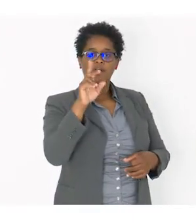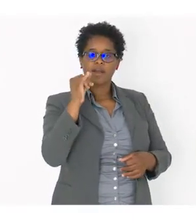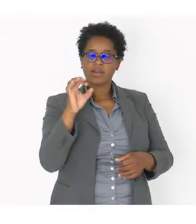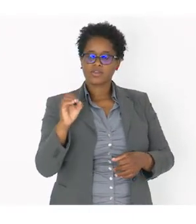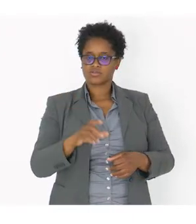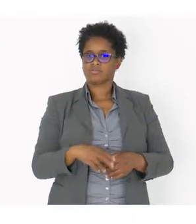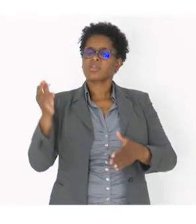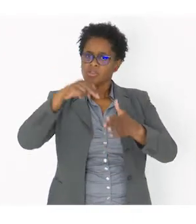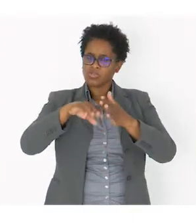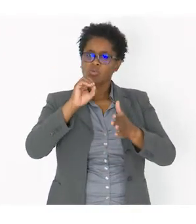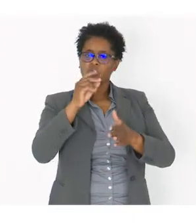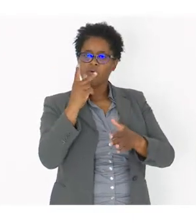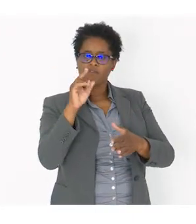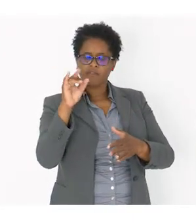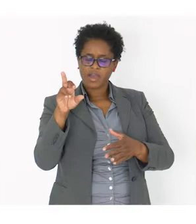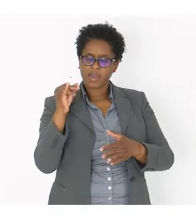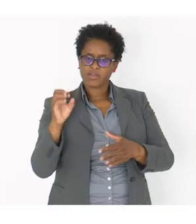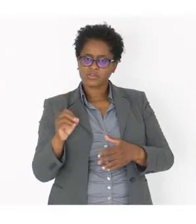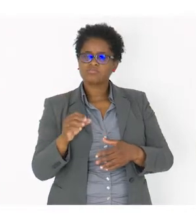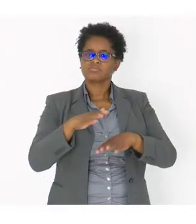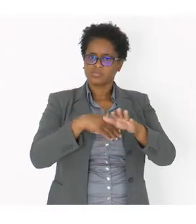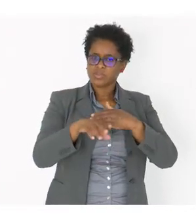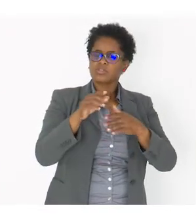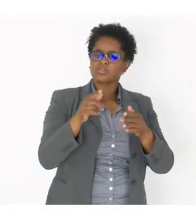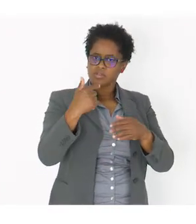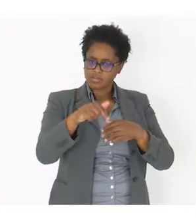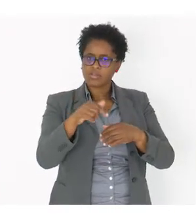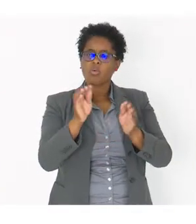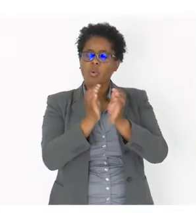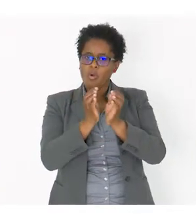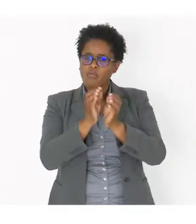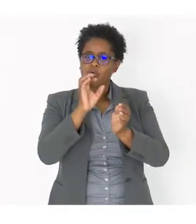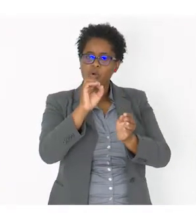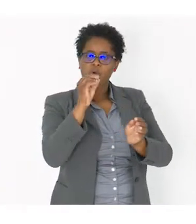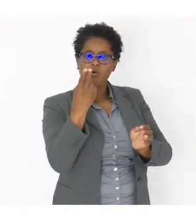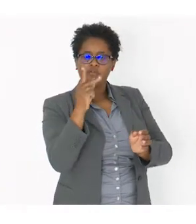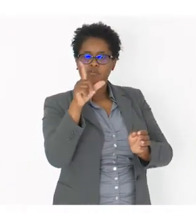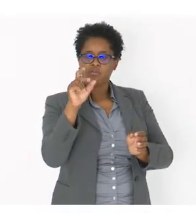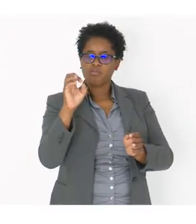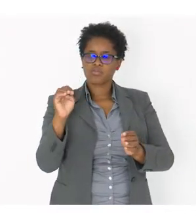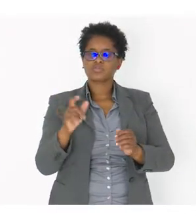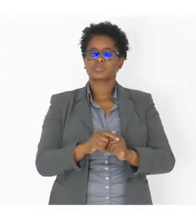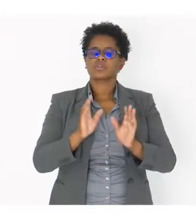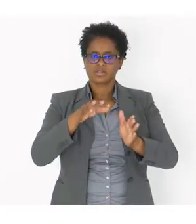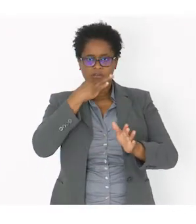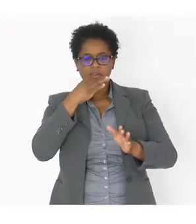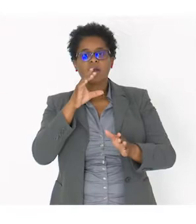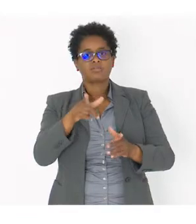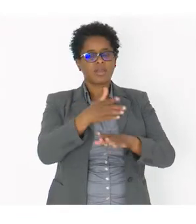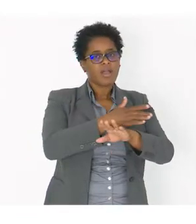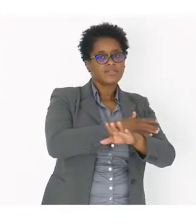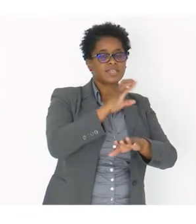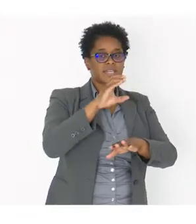É nos ovários que se produzem os óvulos. Eu já tinha dito que os óvulos são